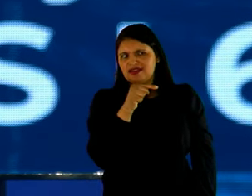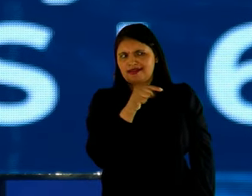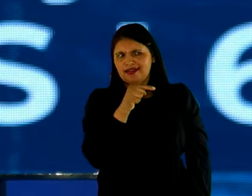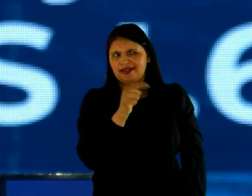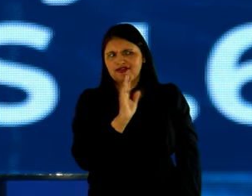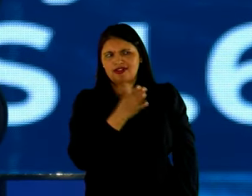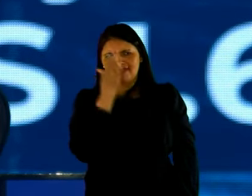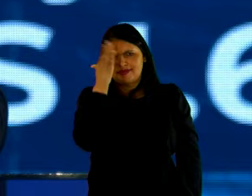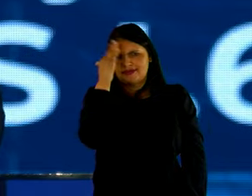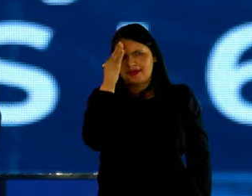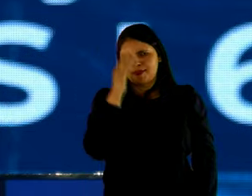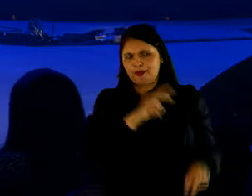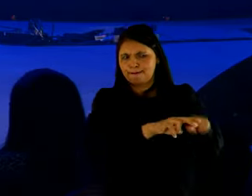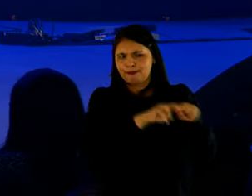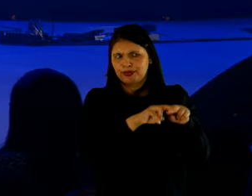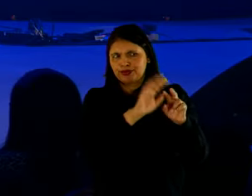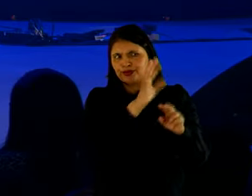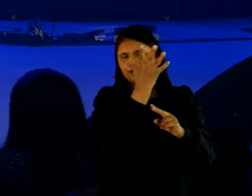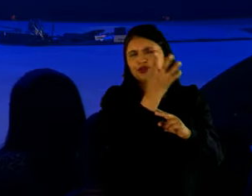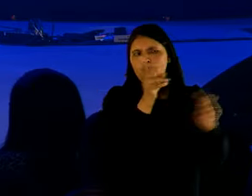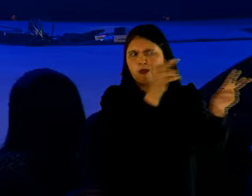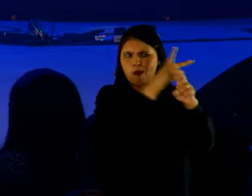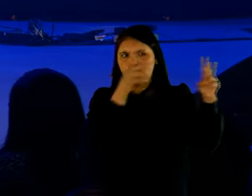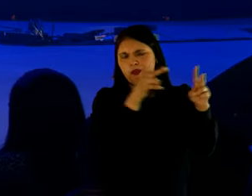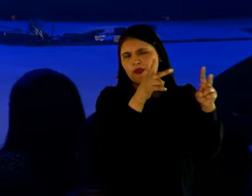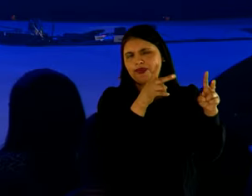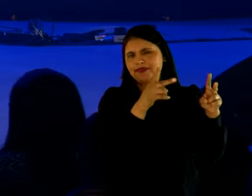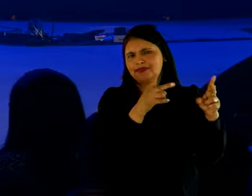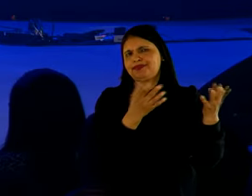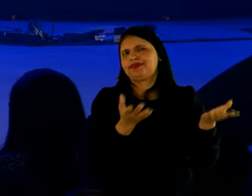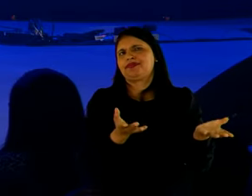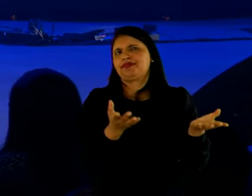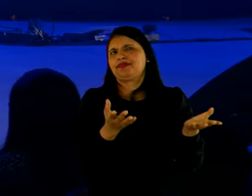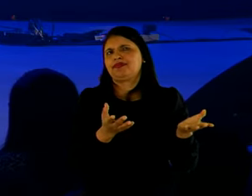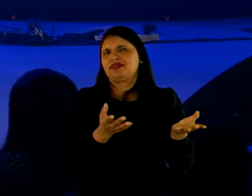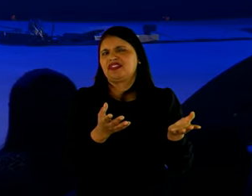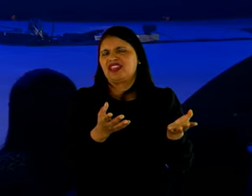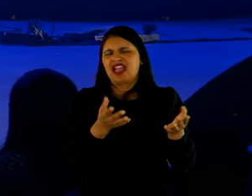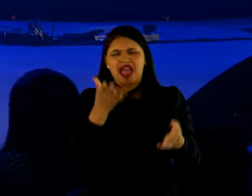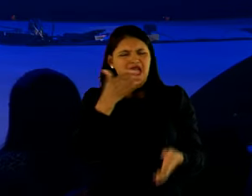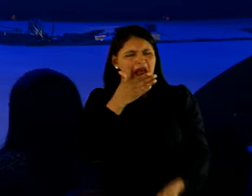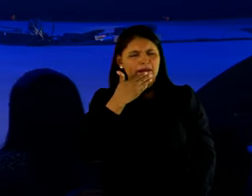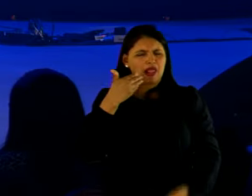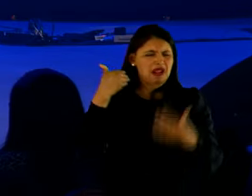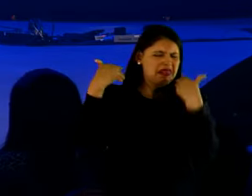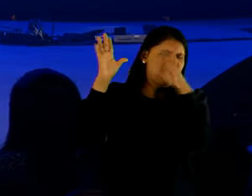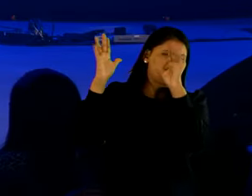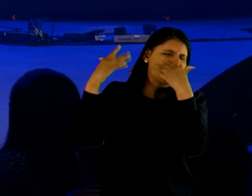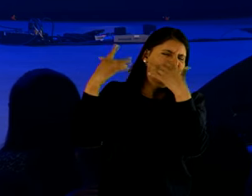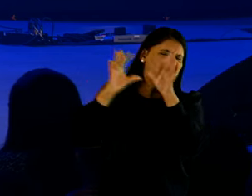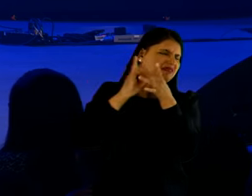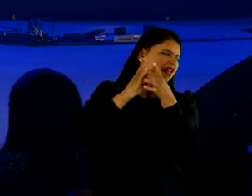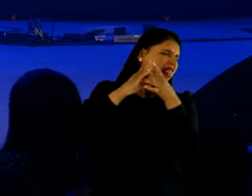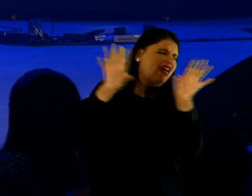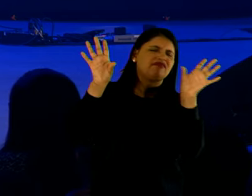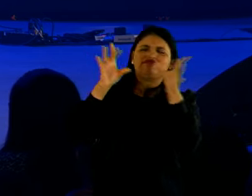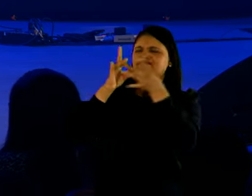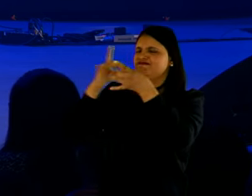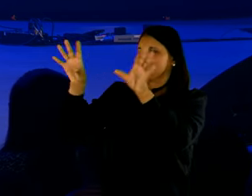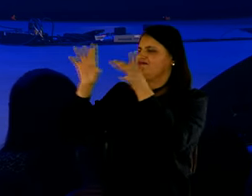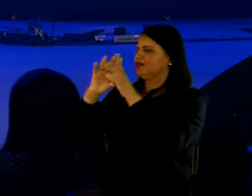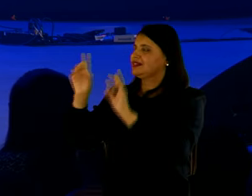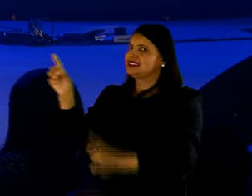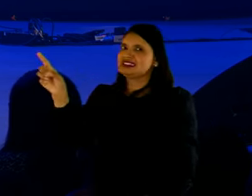nação, pela nossa cidade, e nós pensamos assim: "Ah, deixa, vamos ver o que que vai dar isso". Não, nós temos que nos